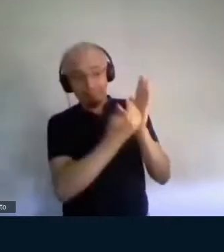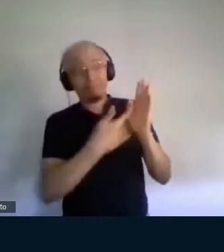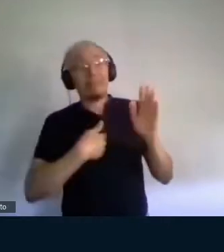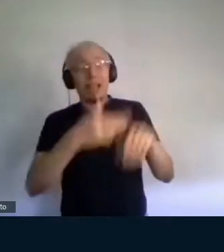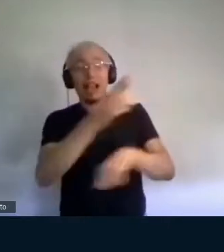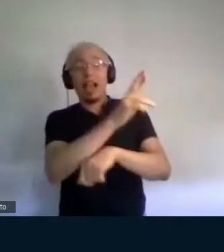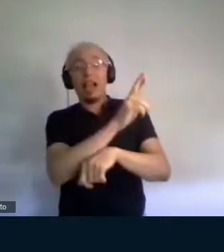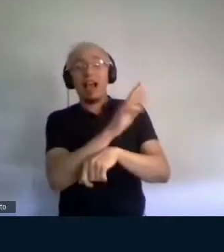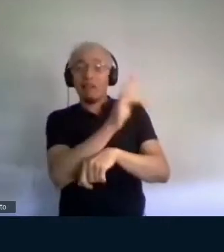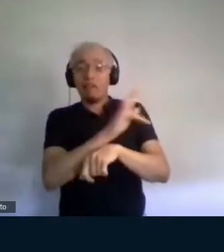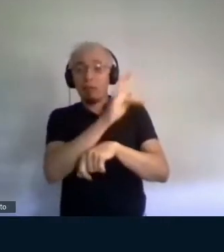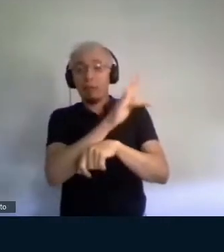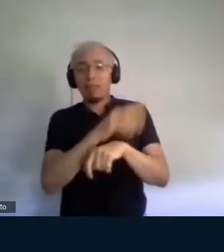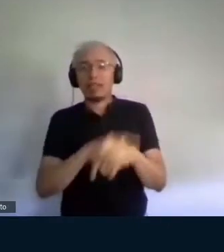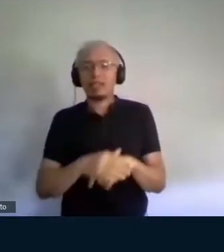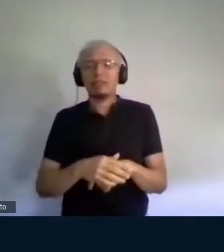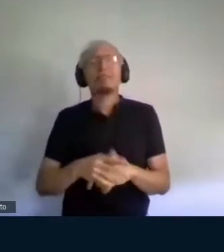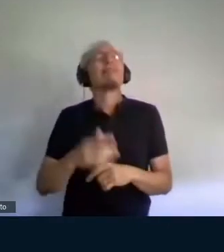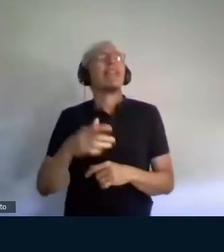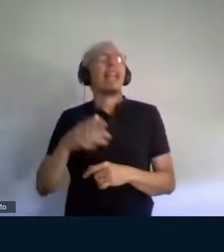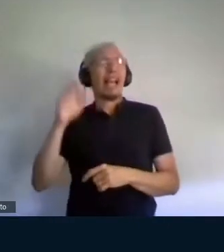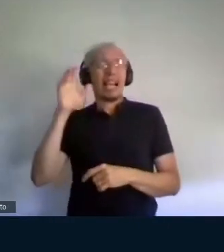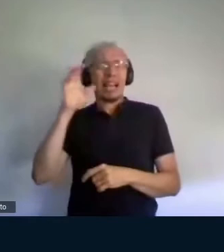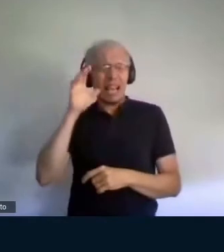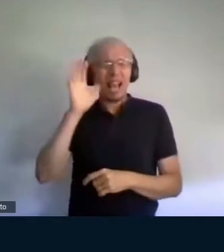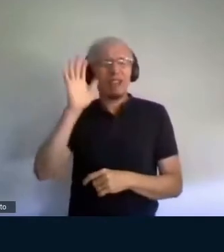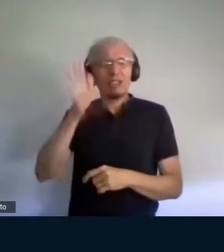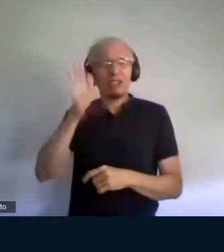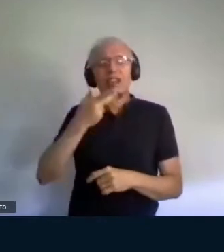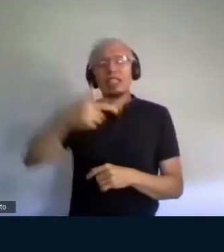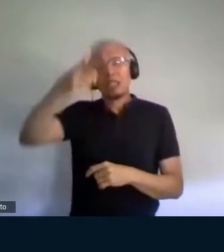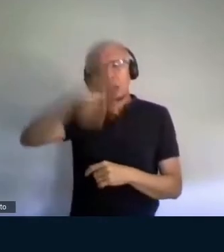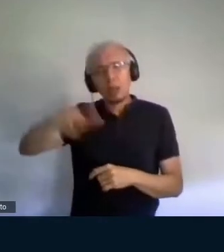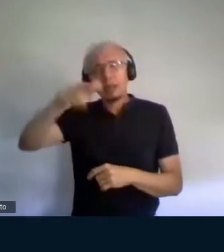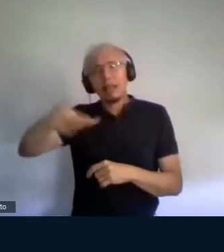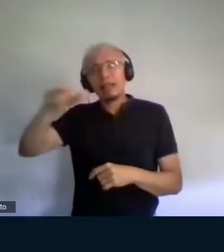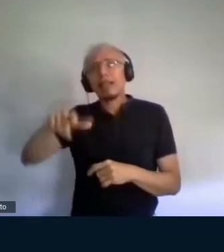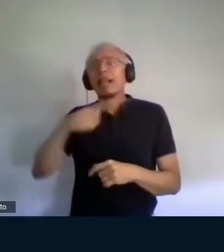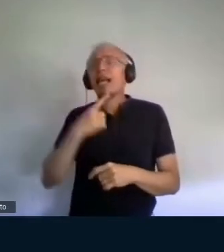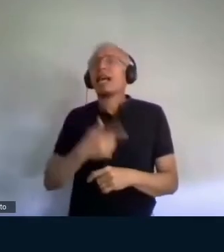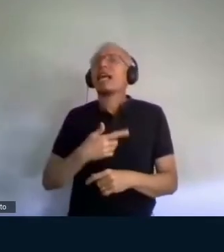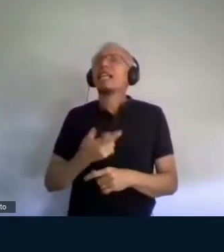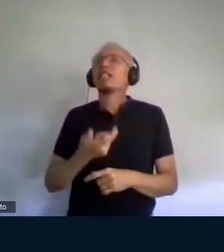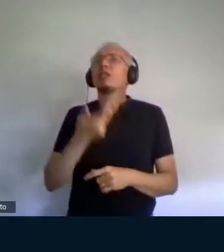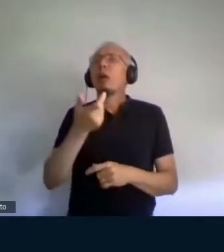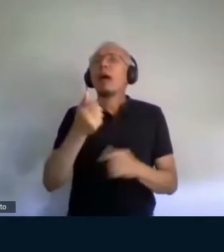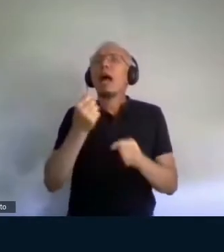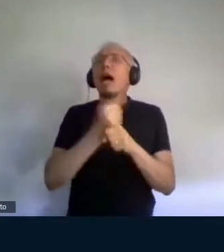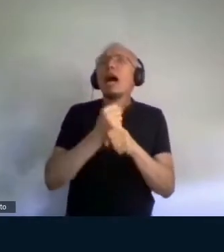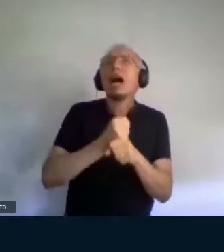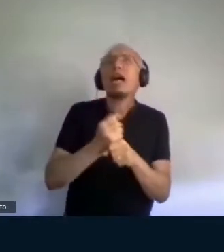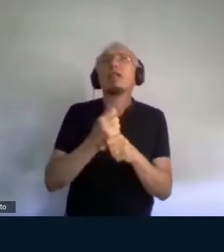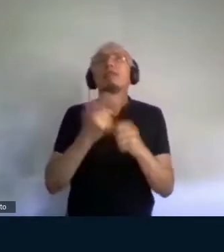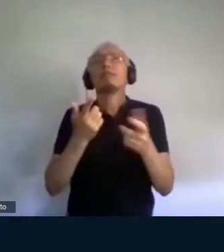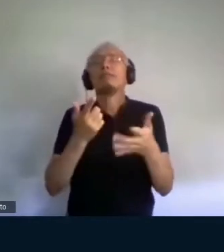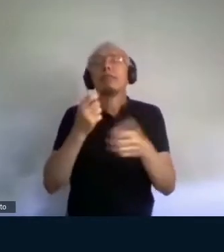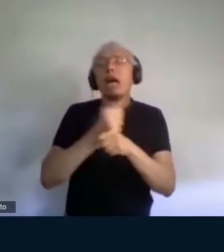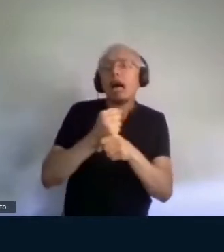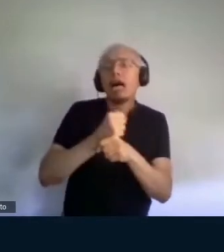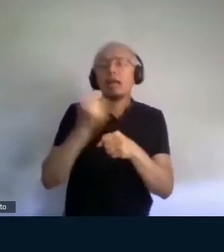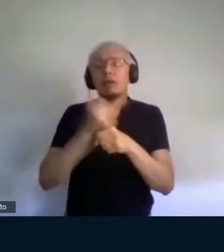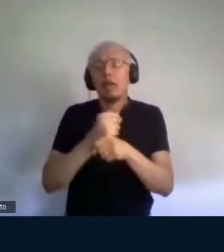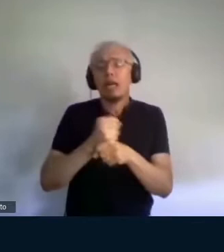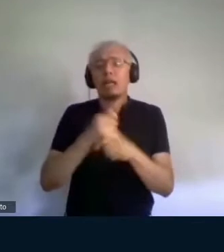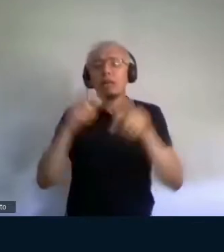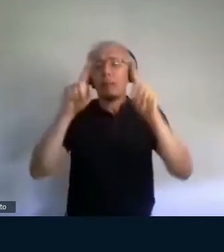a repetição que o Carlos já destacou também, de datas, né? Quando você já cita um autor com a data, entre